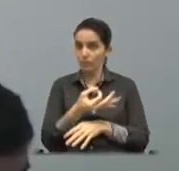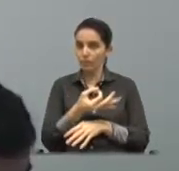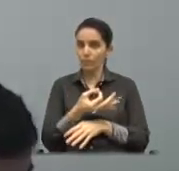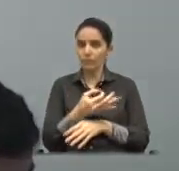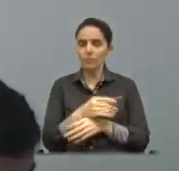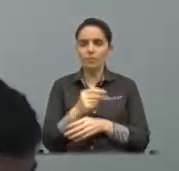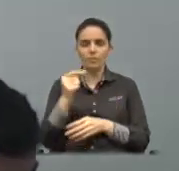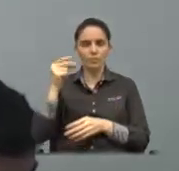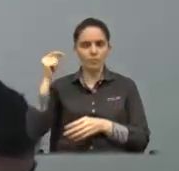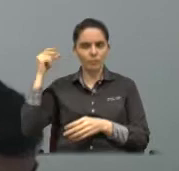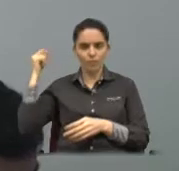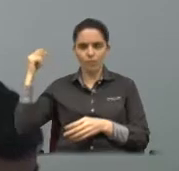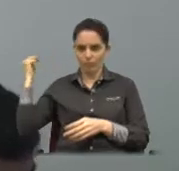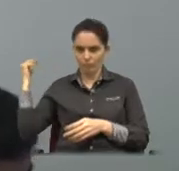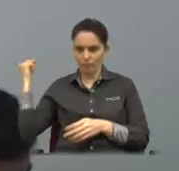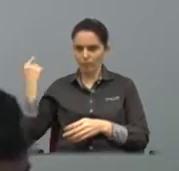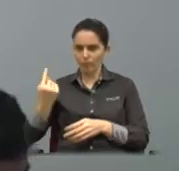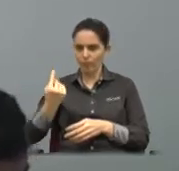naquele tempo,